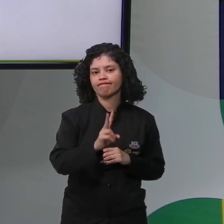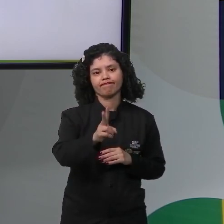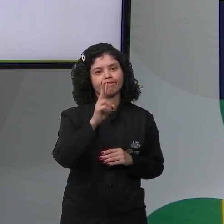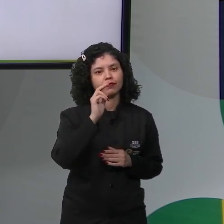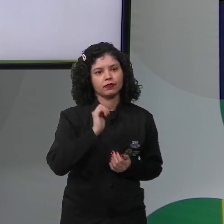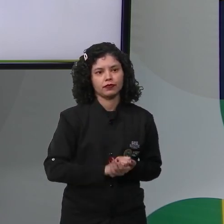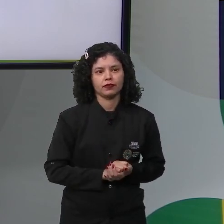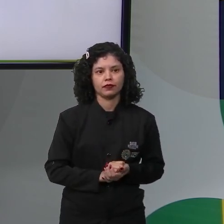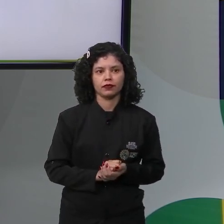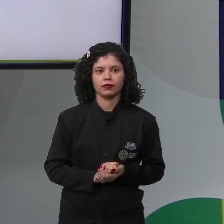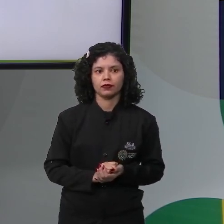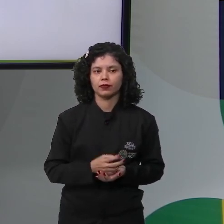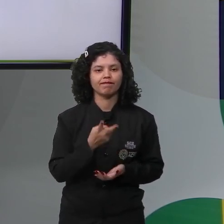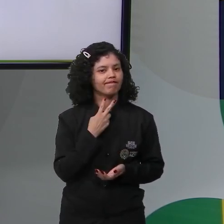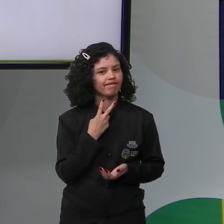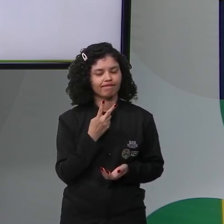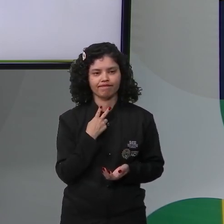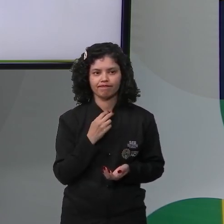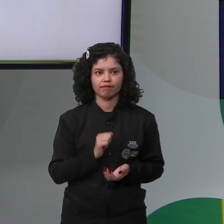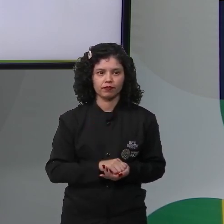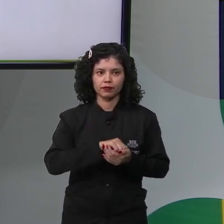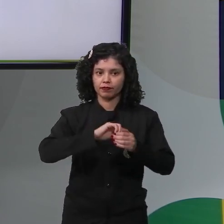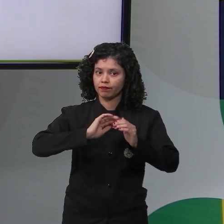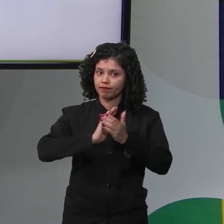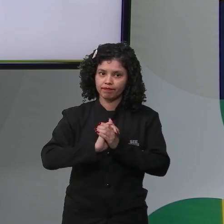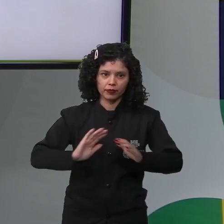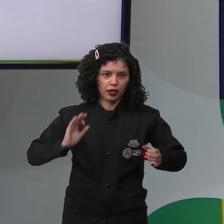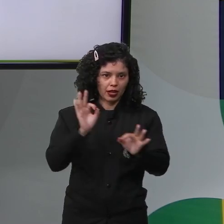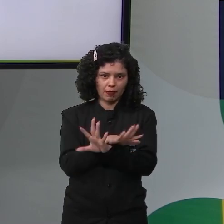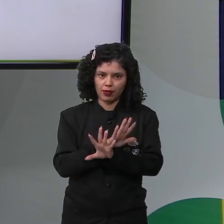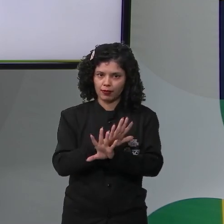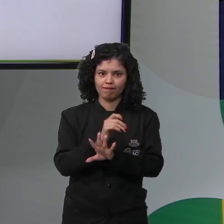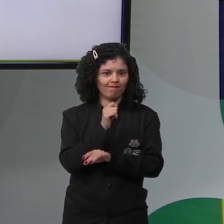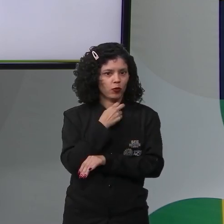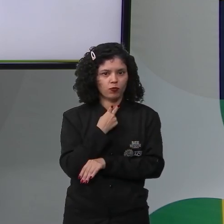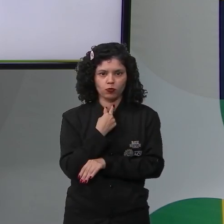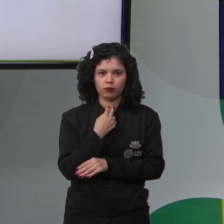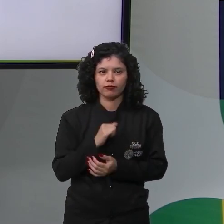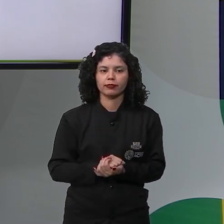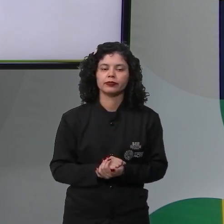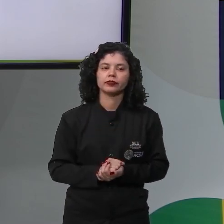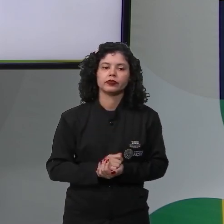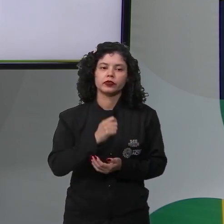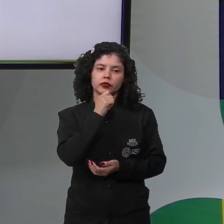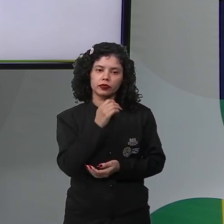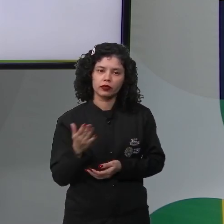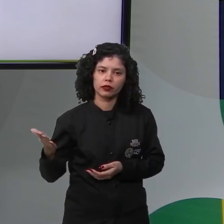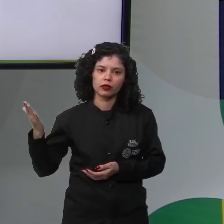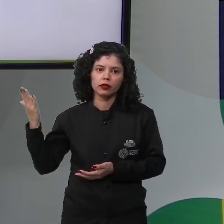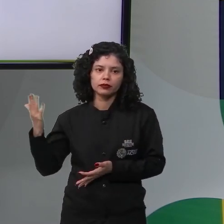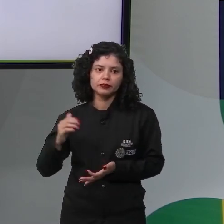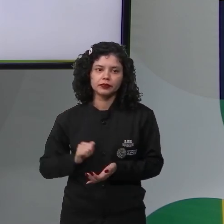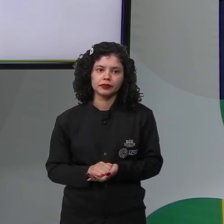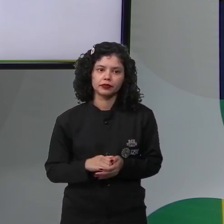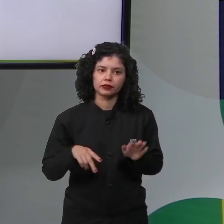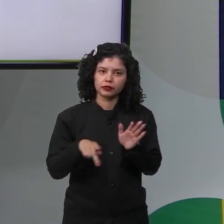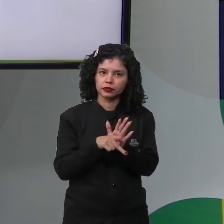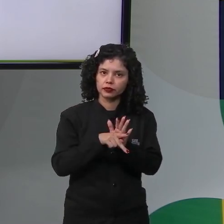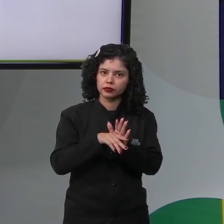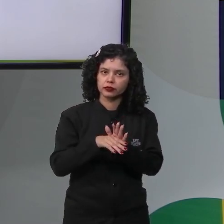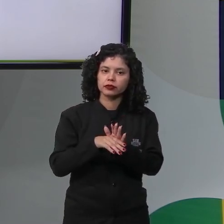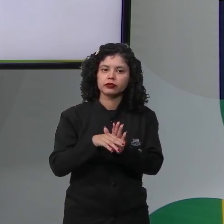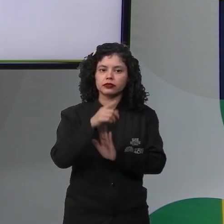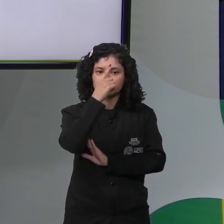digamos assim, aliás, não pode ser desfeito. Então, esse tipo de situação aqui